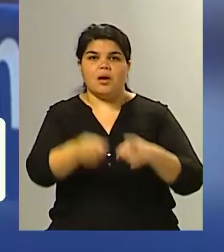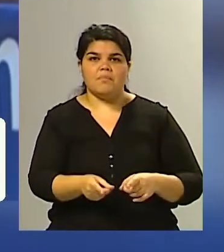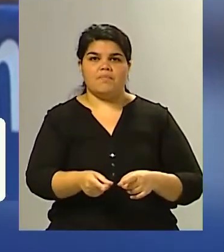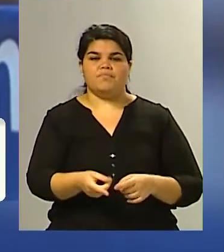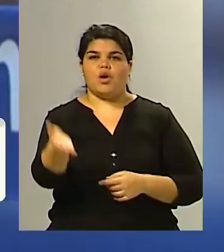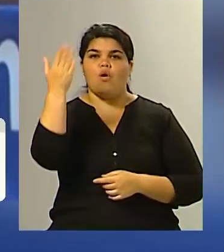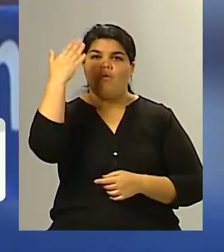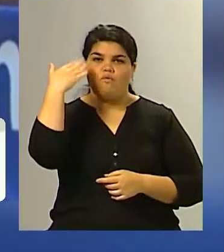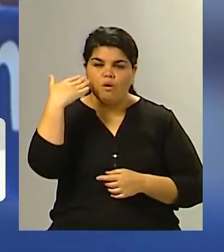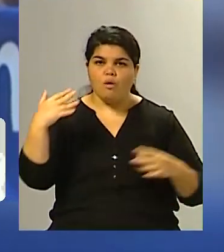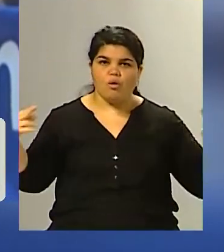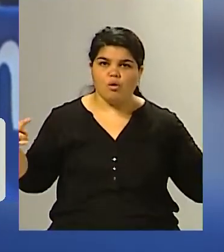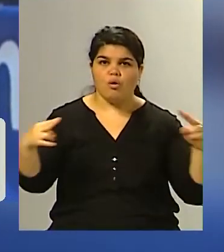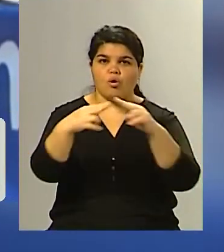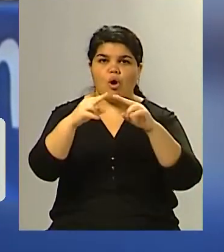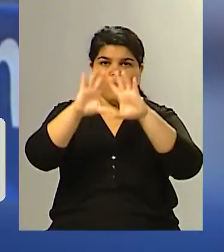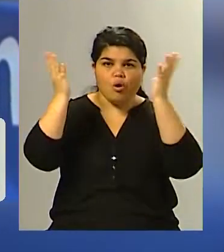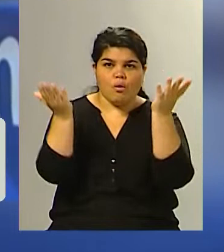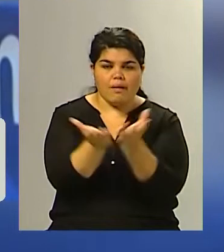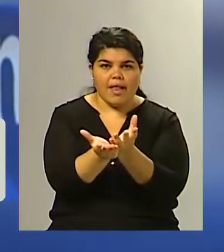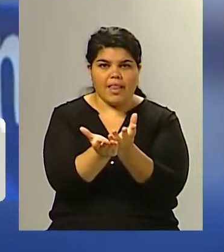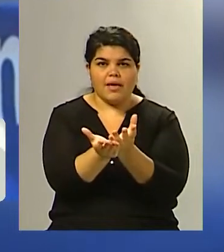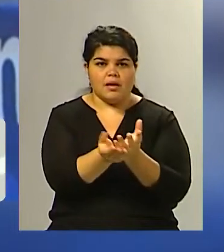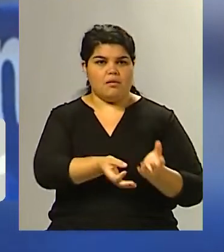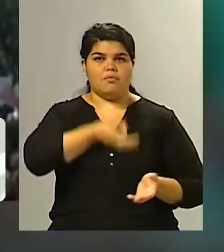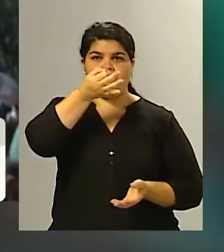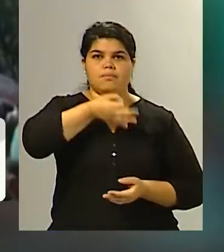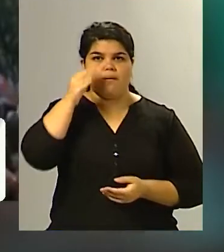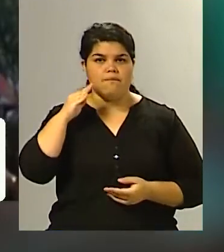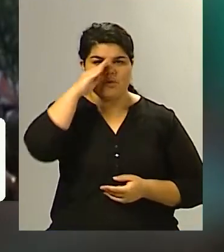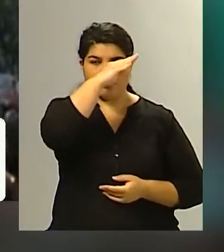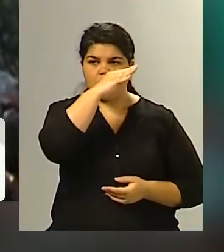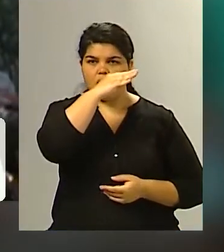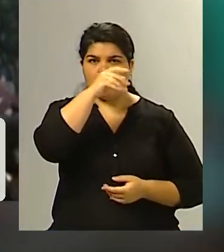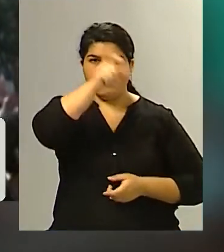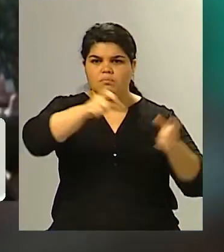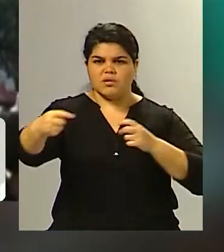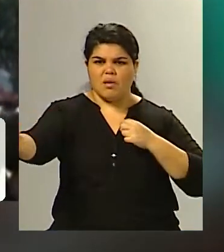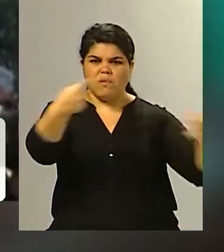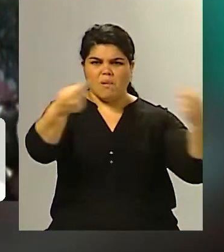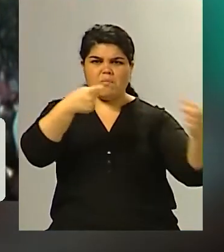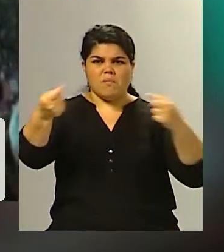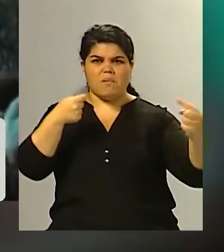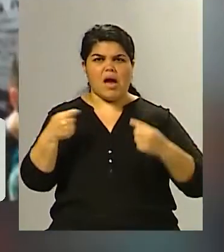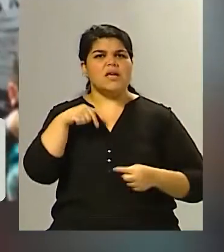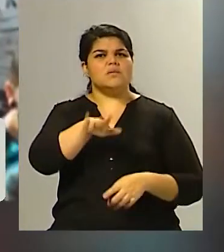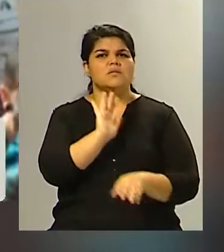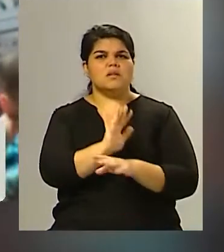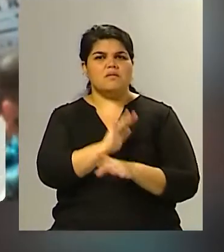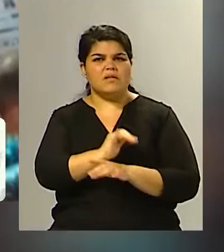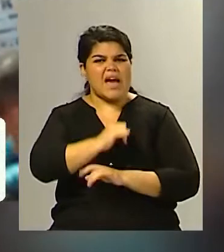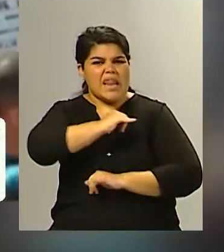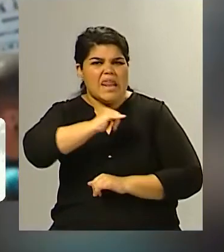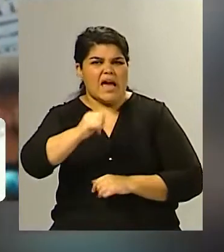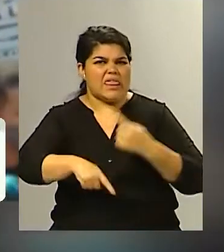declarações rechazadas por vários outros líderes. Então, esse é um personagem que contaminou negativamente as relações